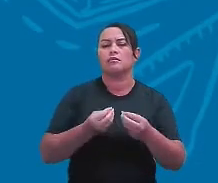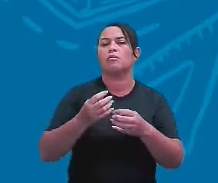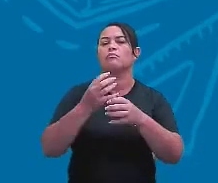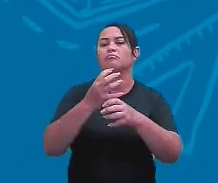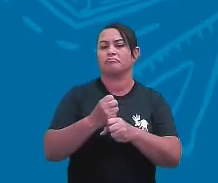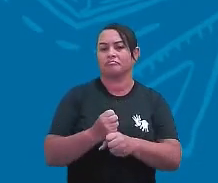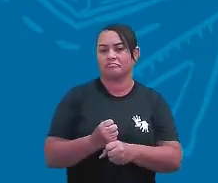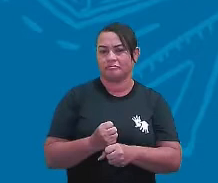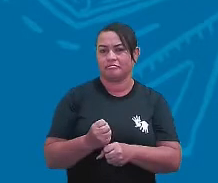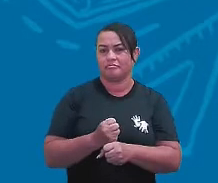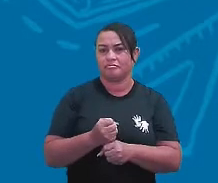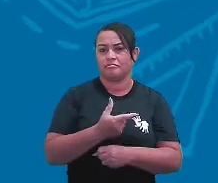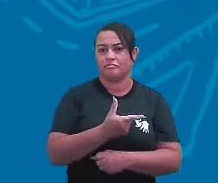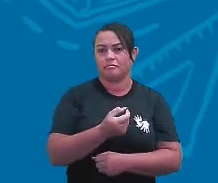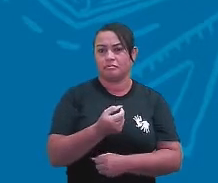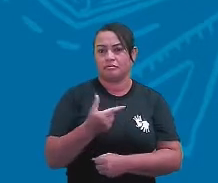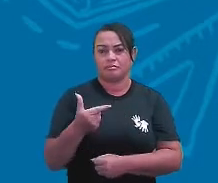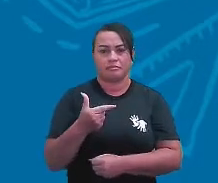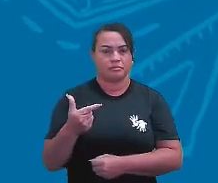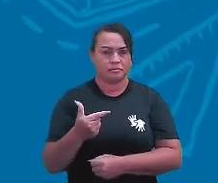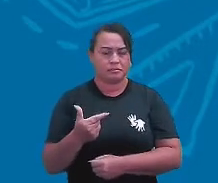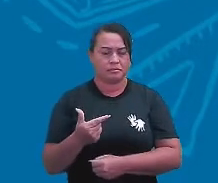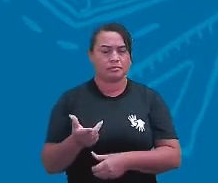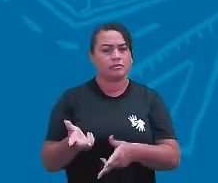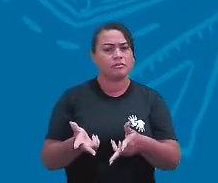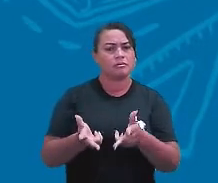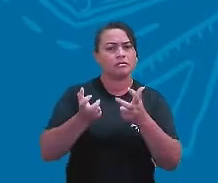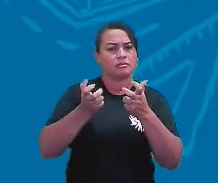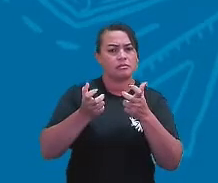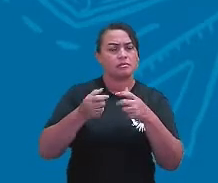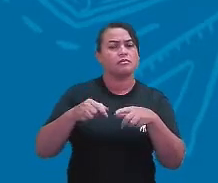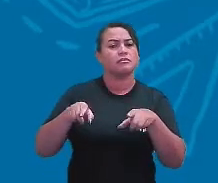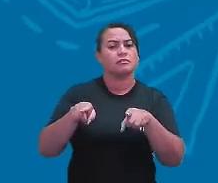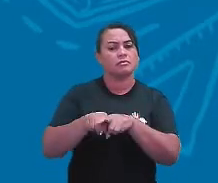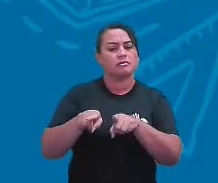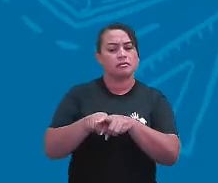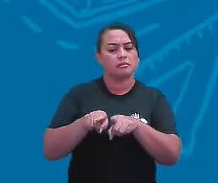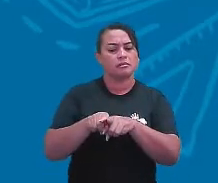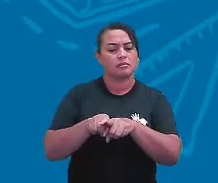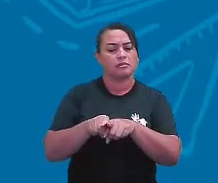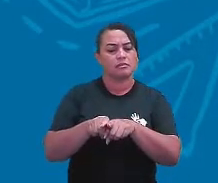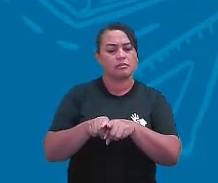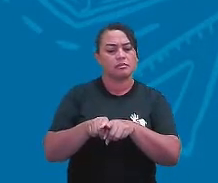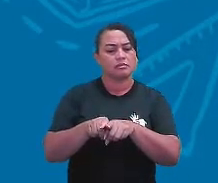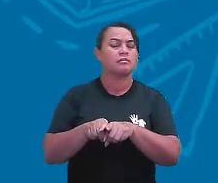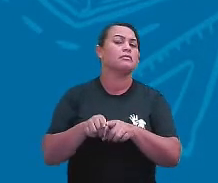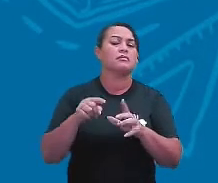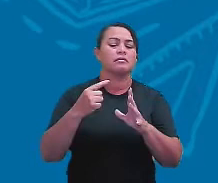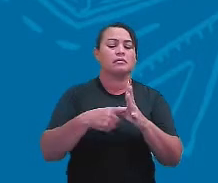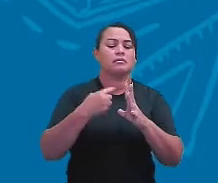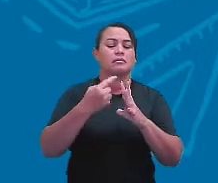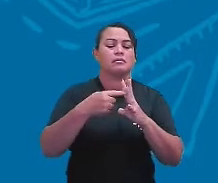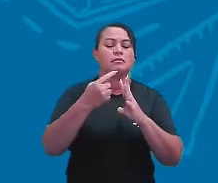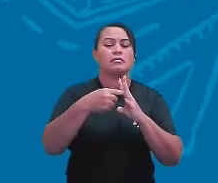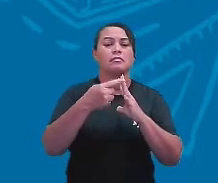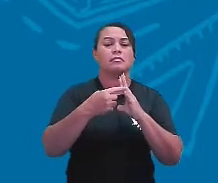de 2022. Então, para a gente perceber também aqui, na questão do calendário, que em agosto